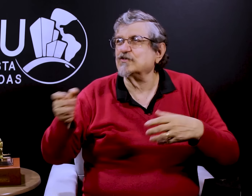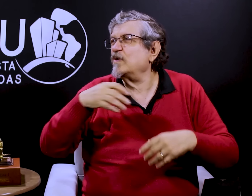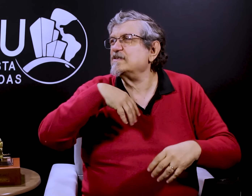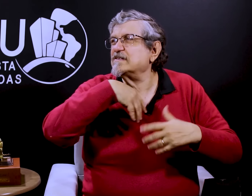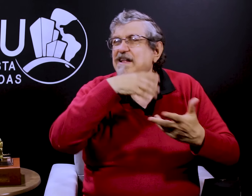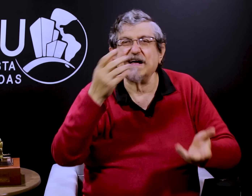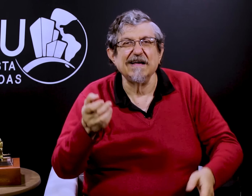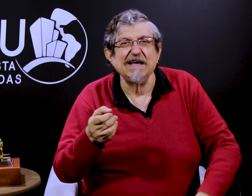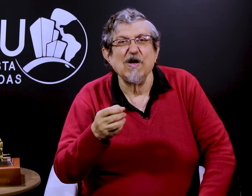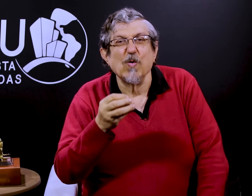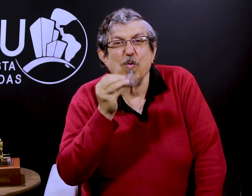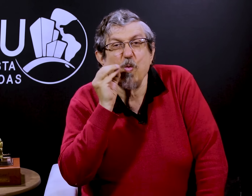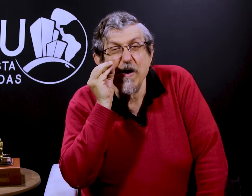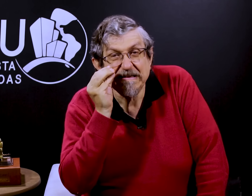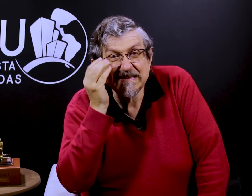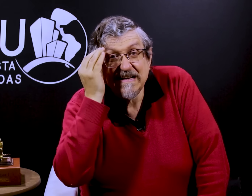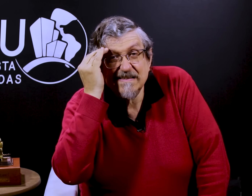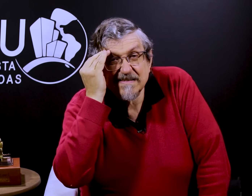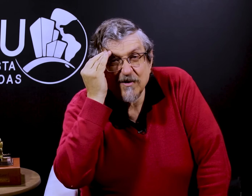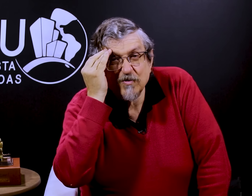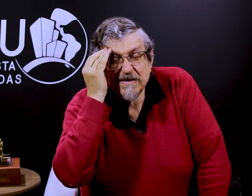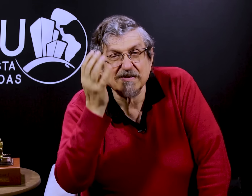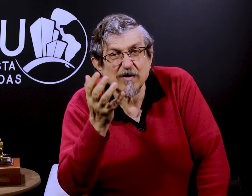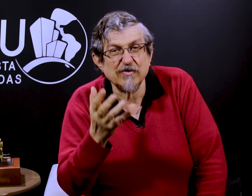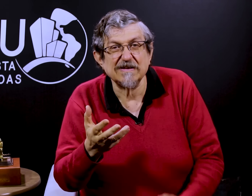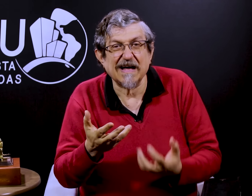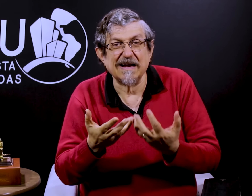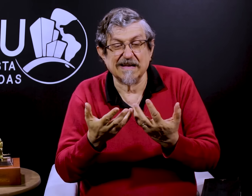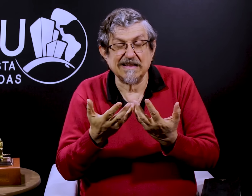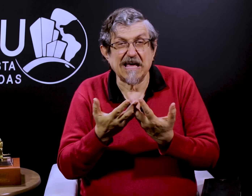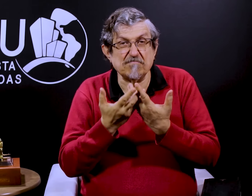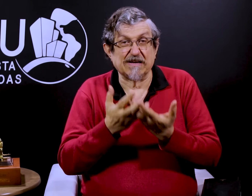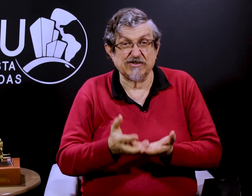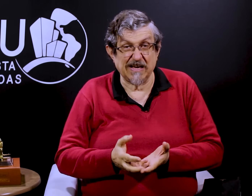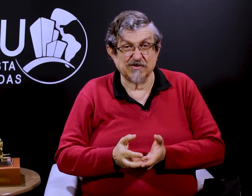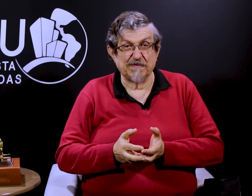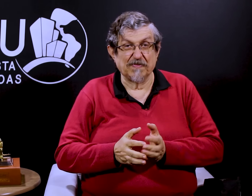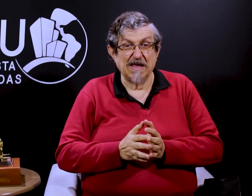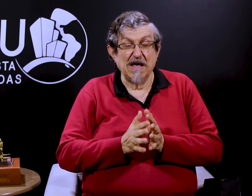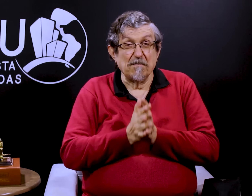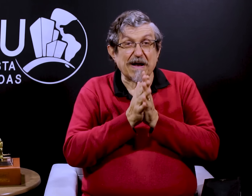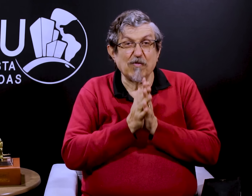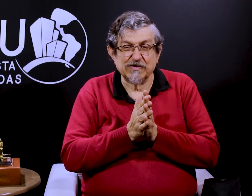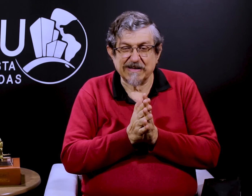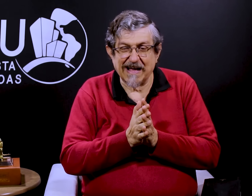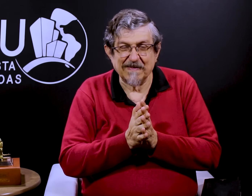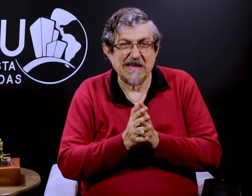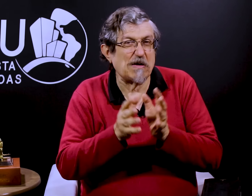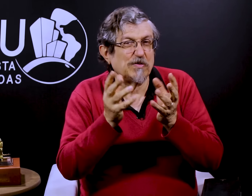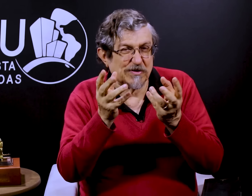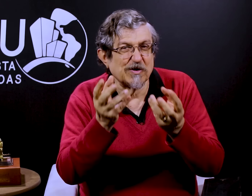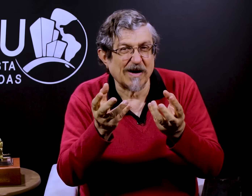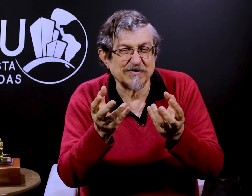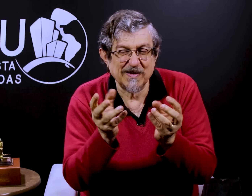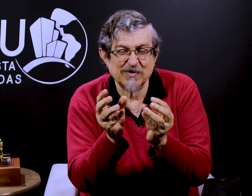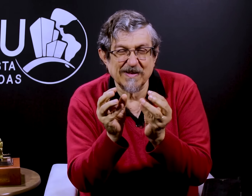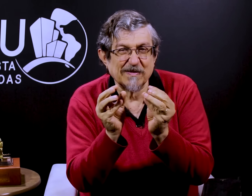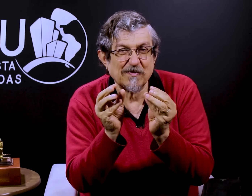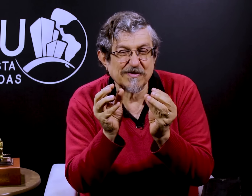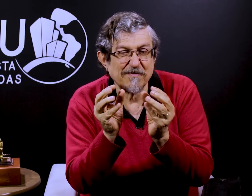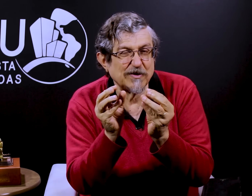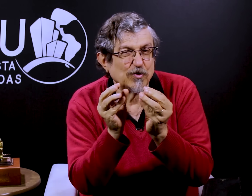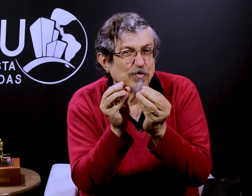daquelas coisas lá quanta lição ex ordinária tem pra gente para mostrar e é bonito que eu acho